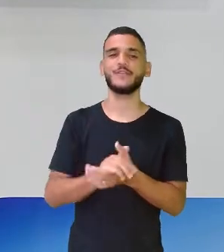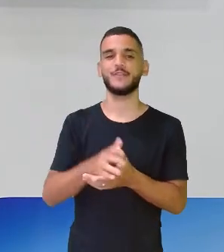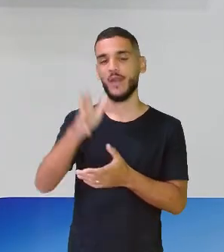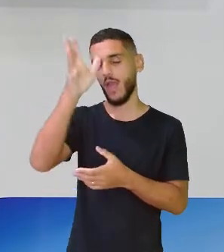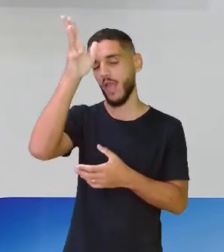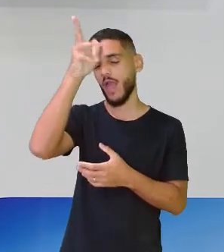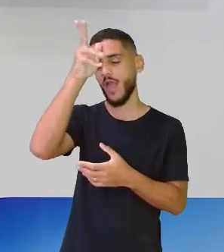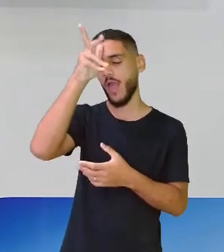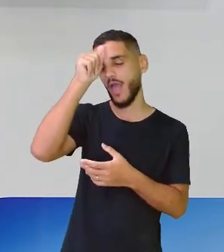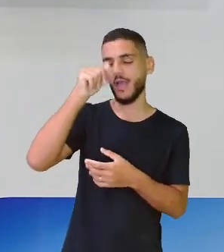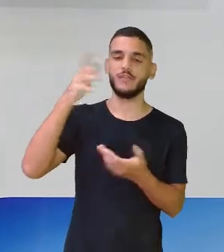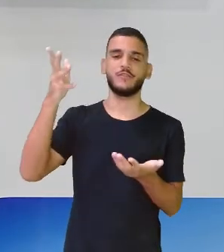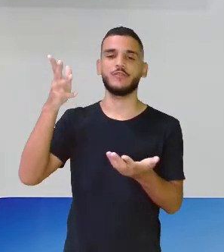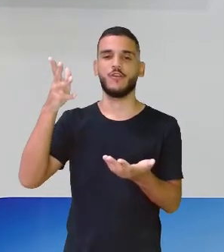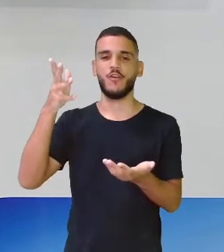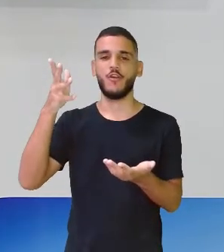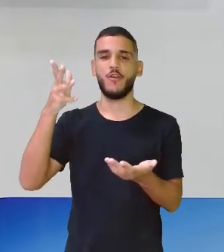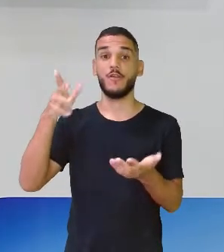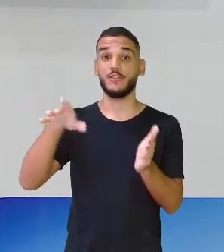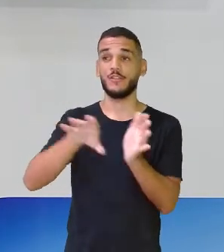foi que aconteceu com ele.